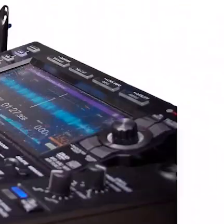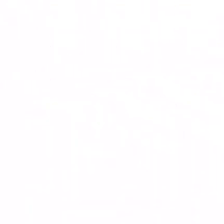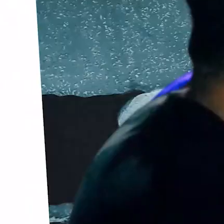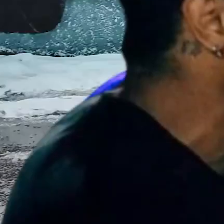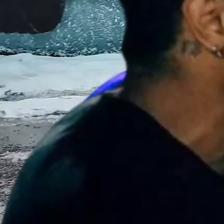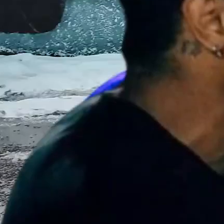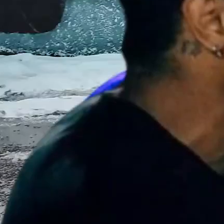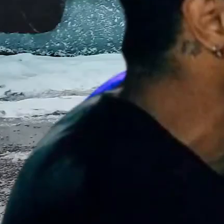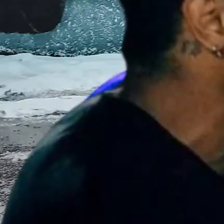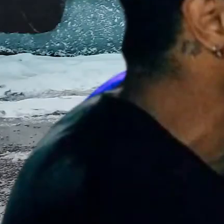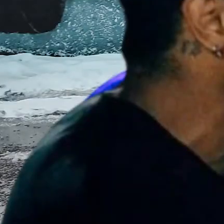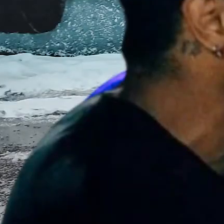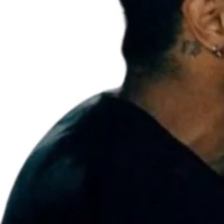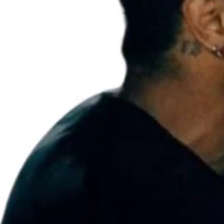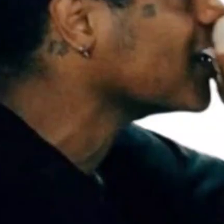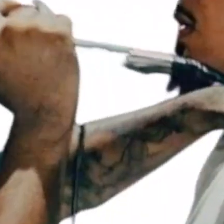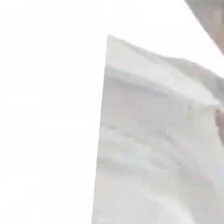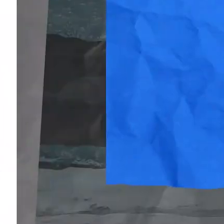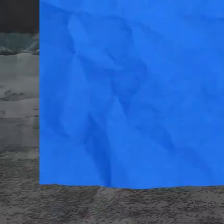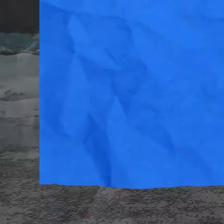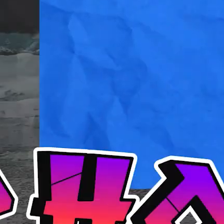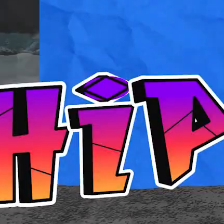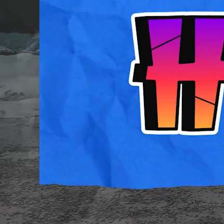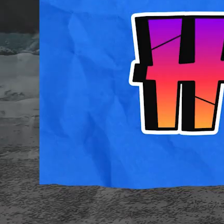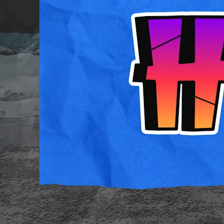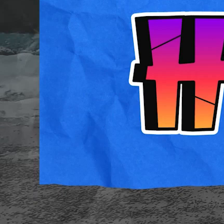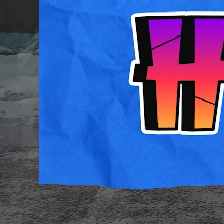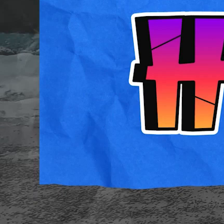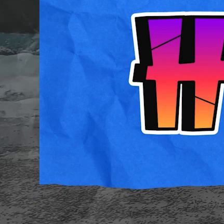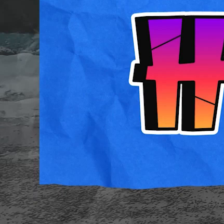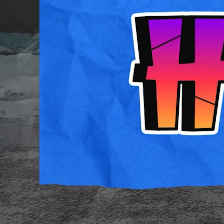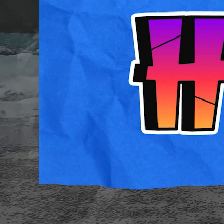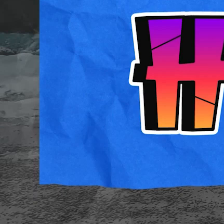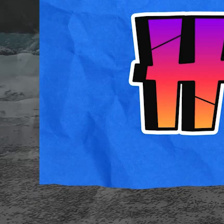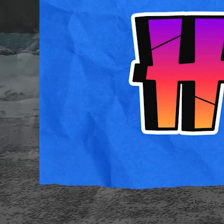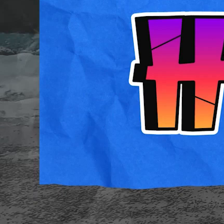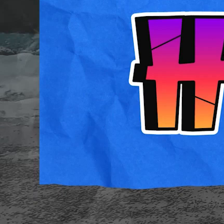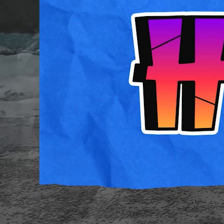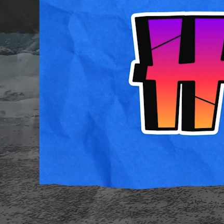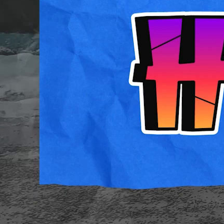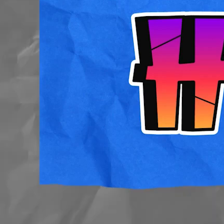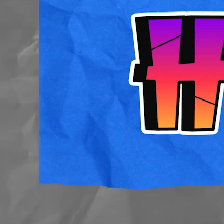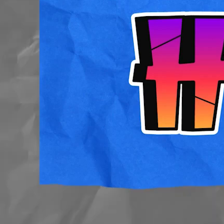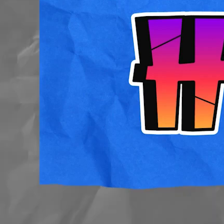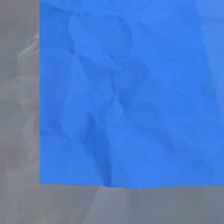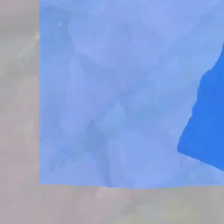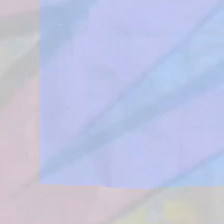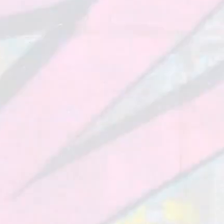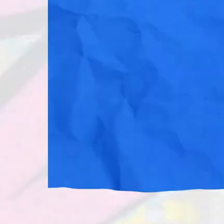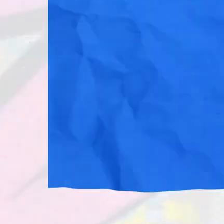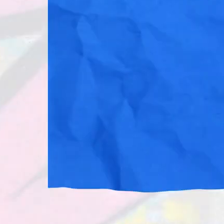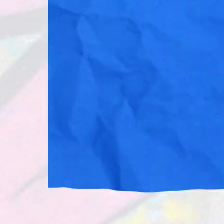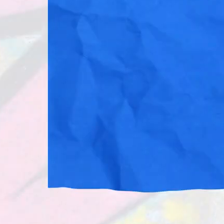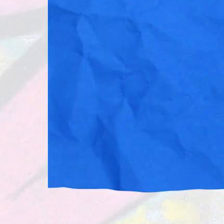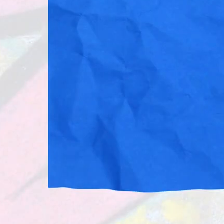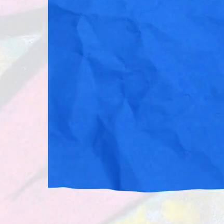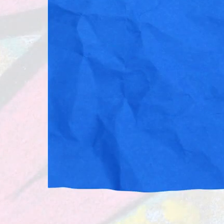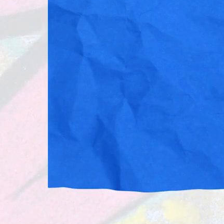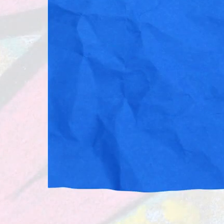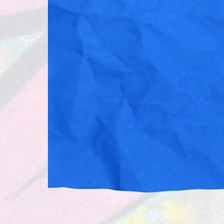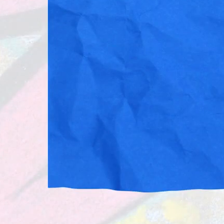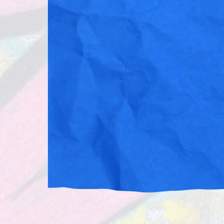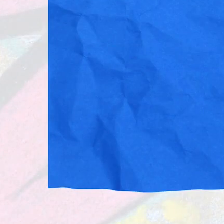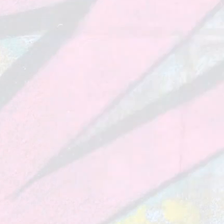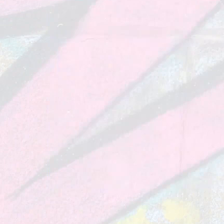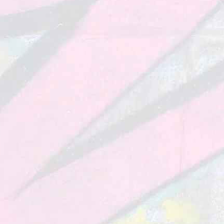e MCs, tudo isso é a Semana do Hip Hop. Agora que você já sabe que Caxias apoia os diversos movimentos culturais que surgem por